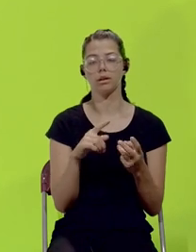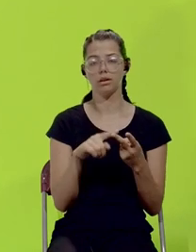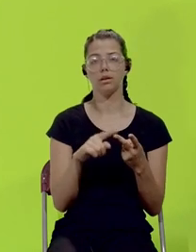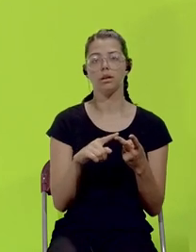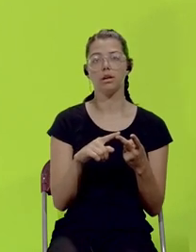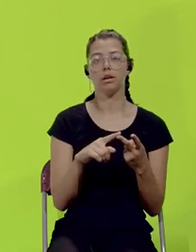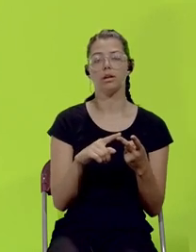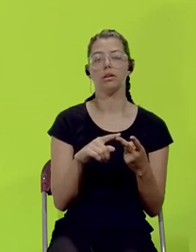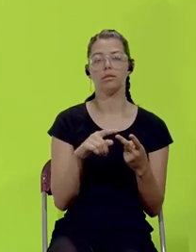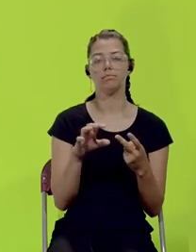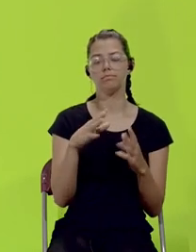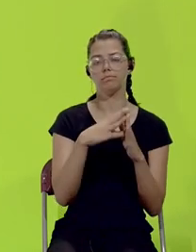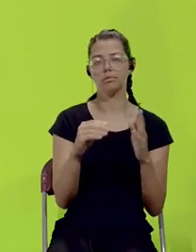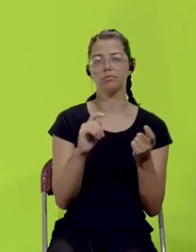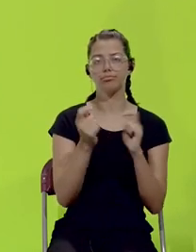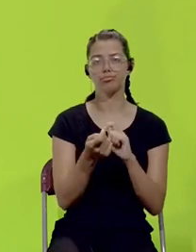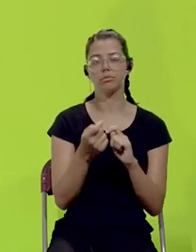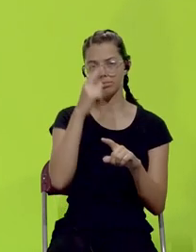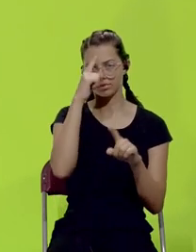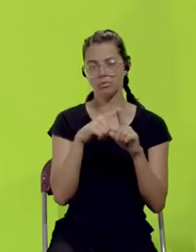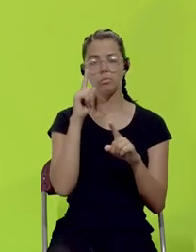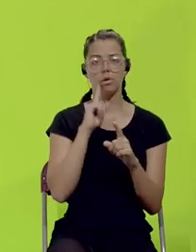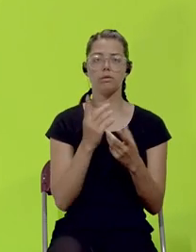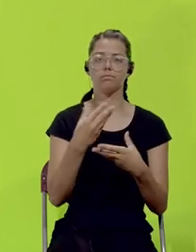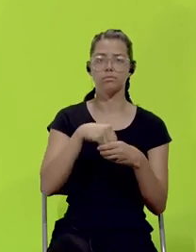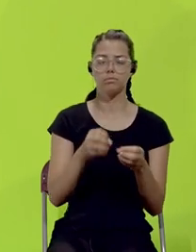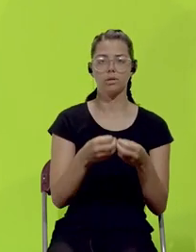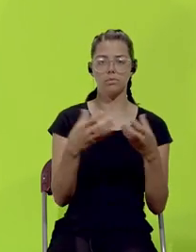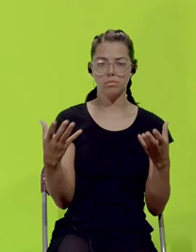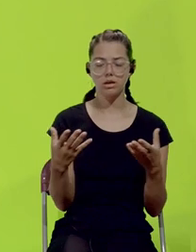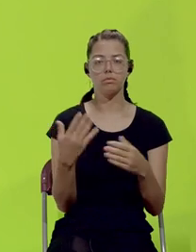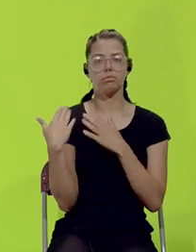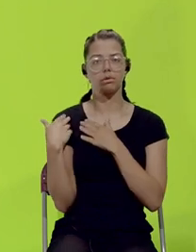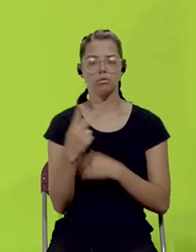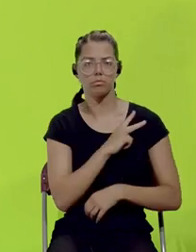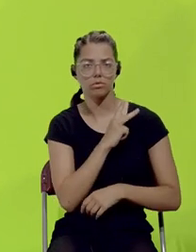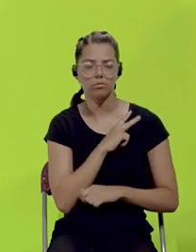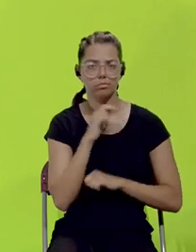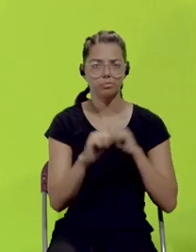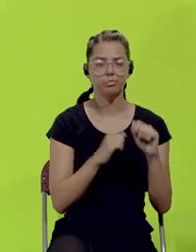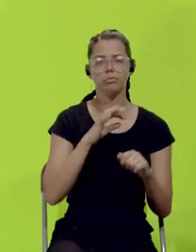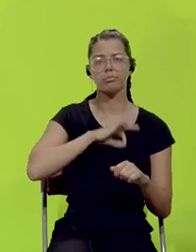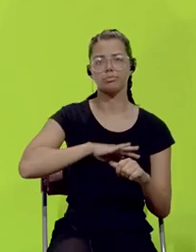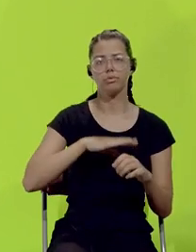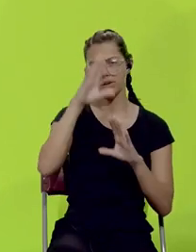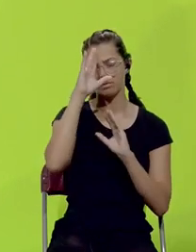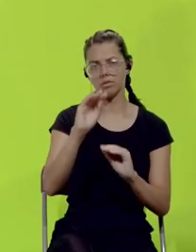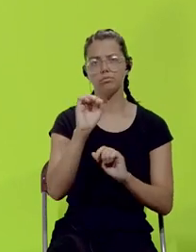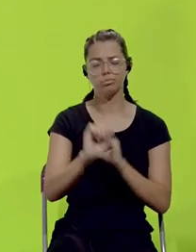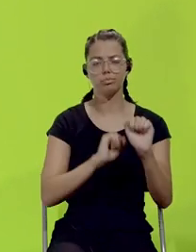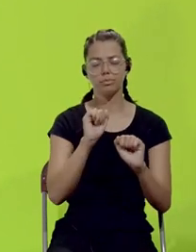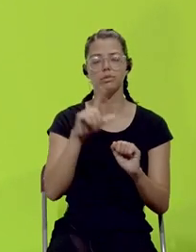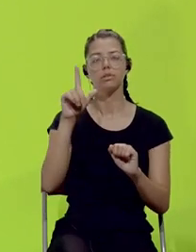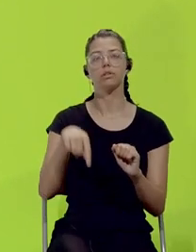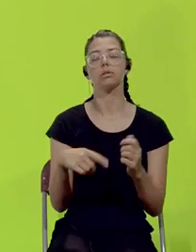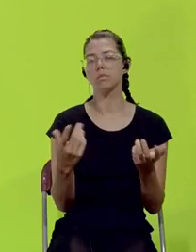canon para nele incluir mais mulheres. Uma responsabilidade que é dos académicos, dos profissionais da educação, mas também de todos